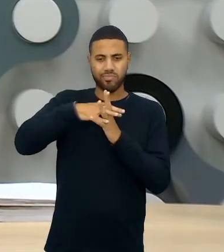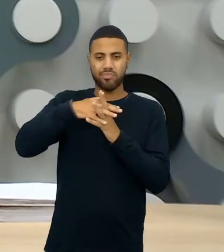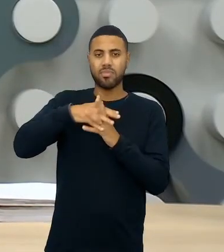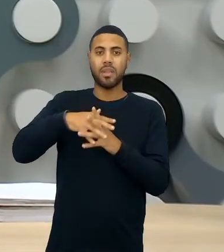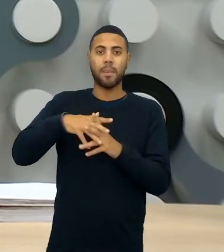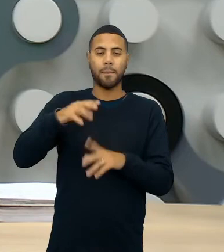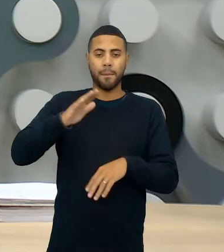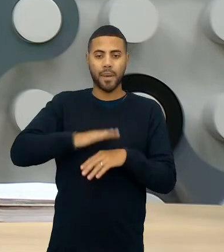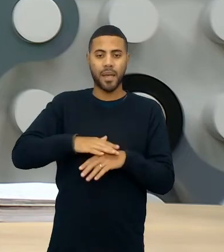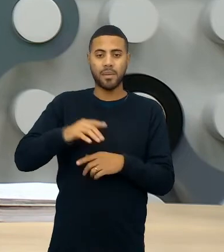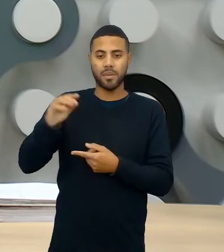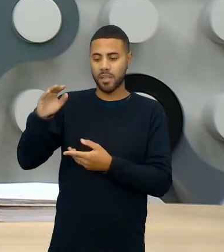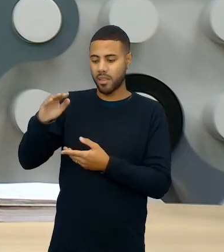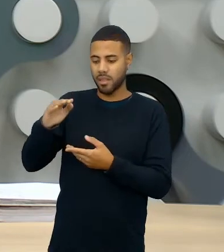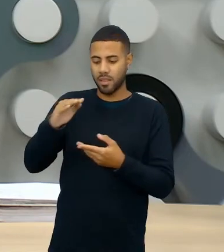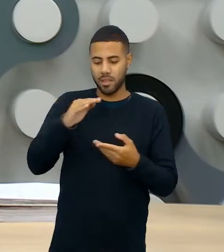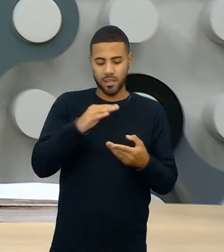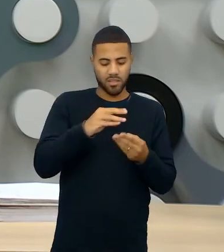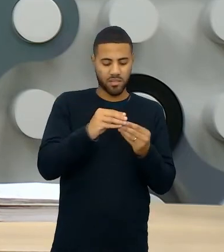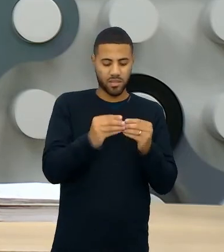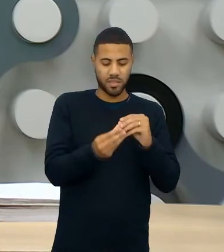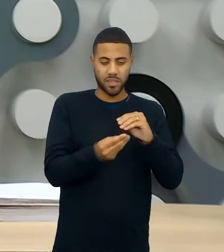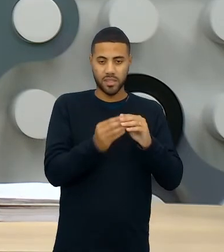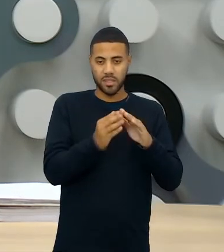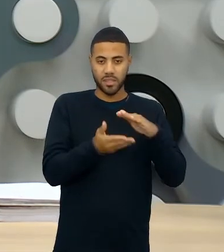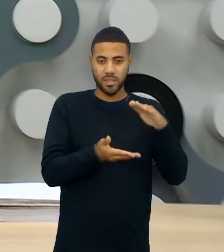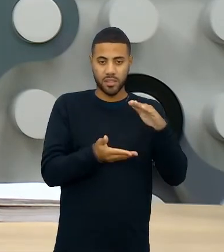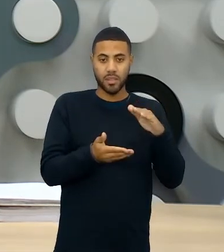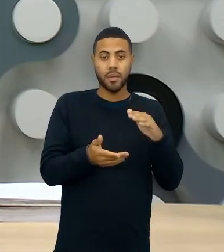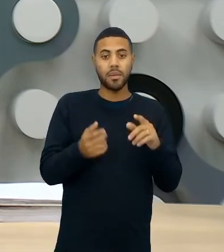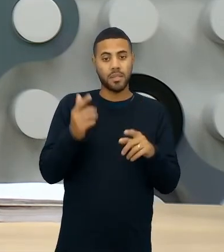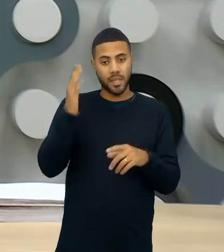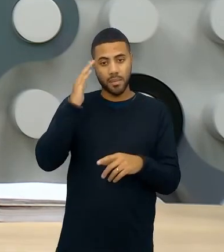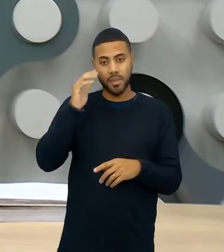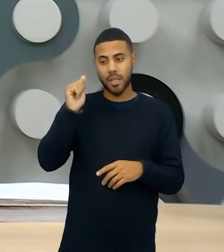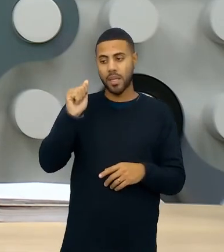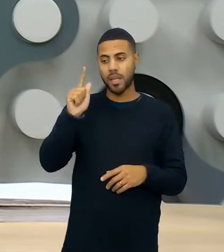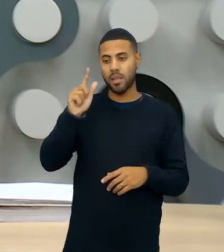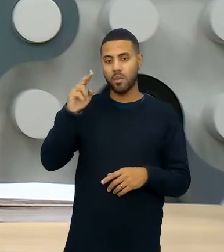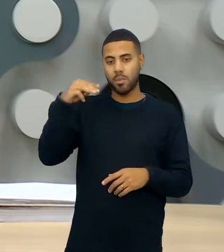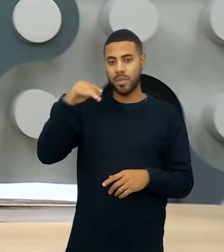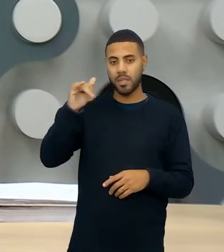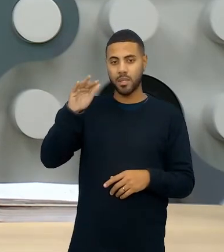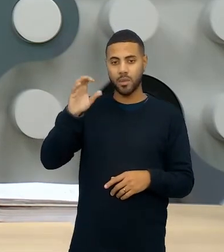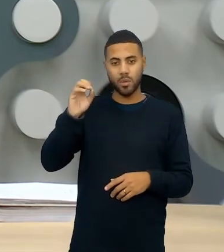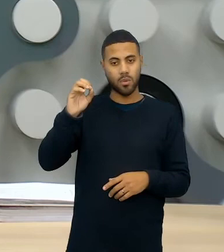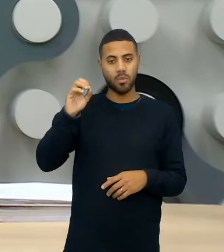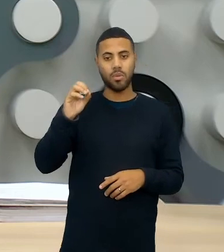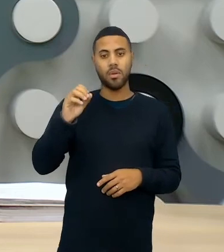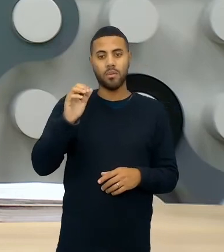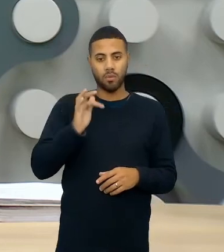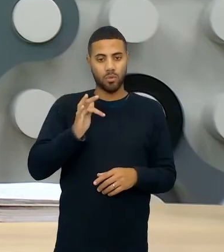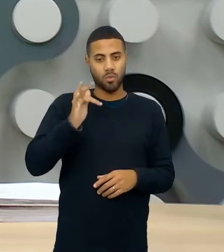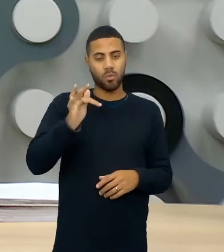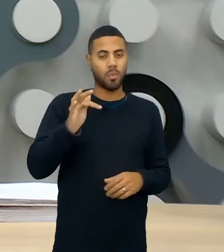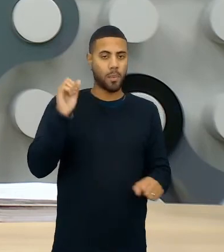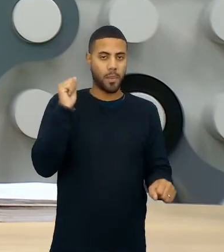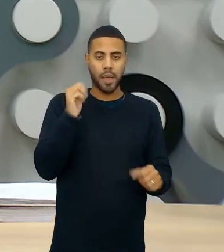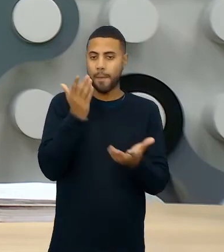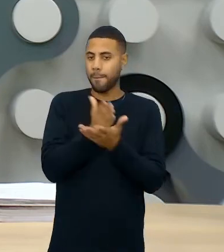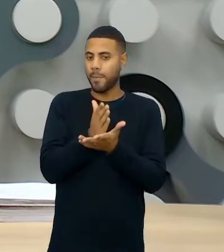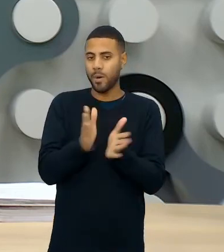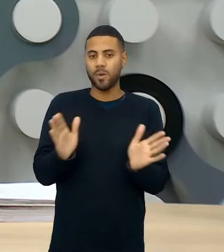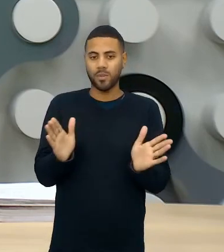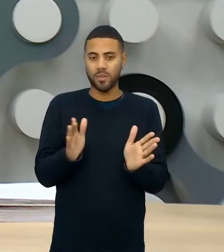porque o alumínio é um bem finito, é um mineral bem finito, que na hora que ele vai acabar, tá? Então, qual a importância de reciclar